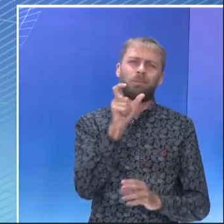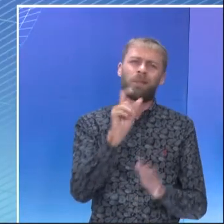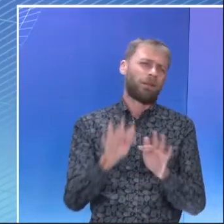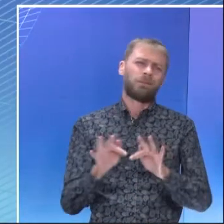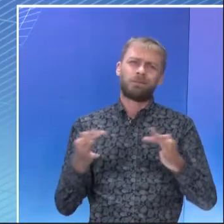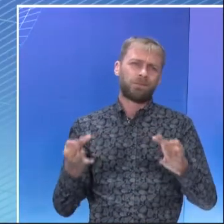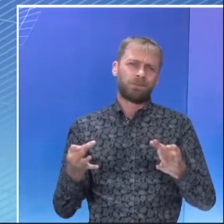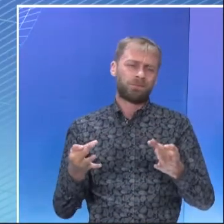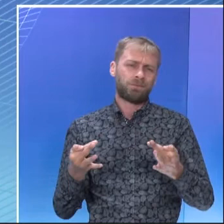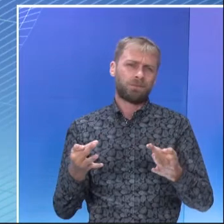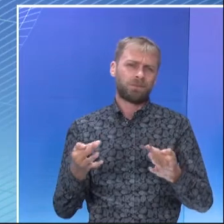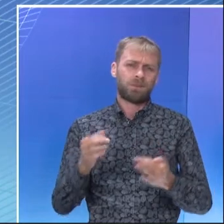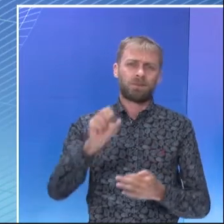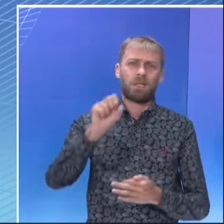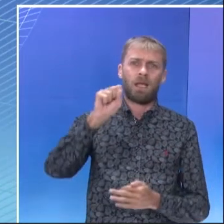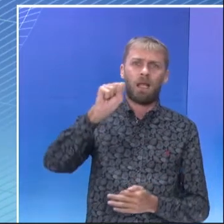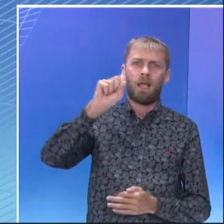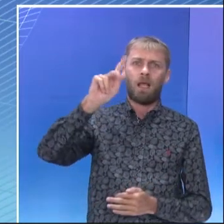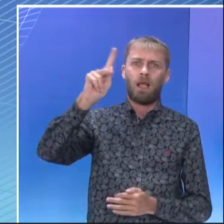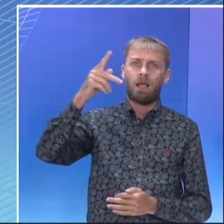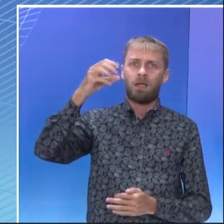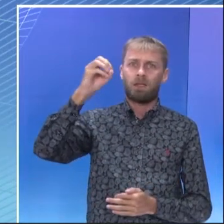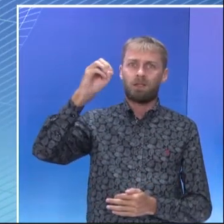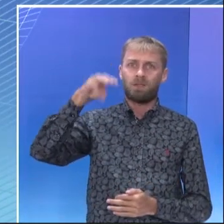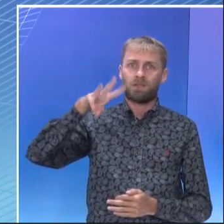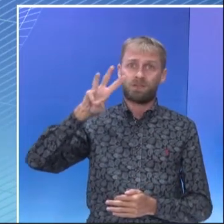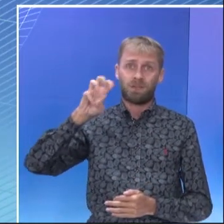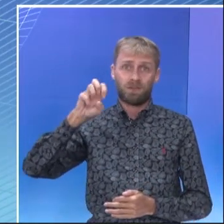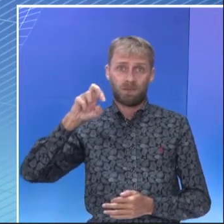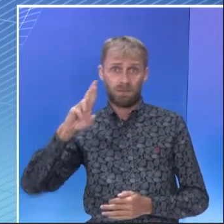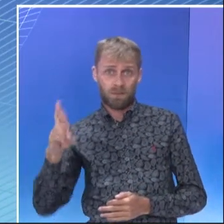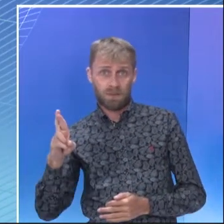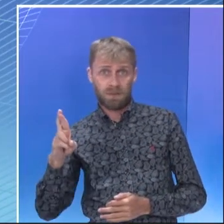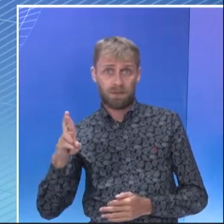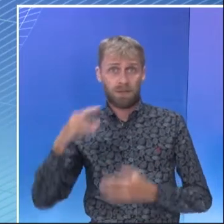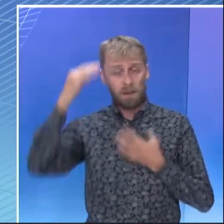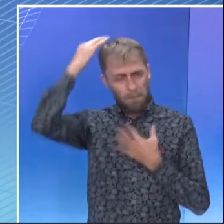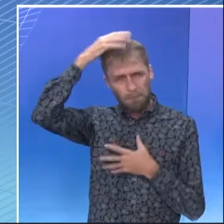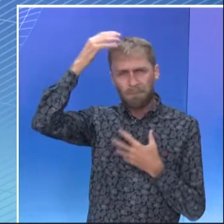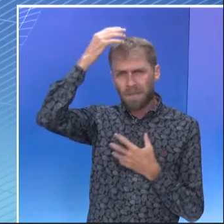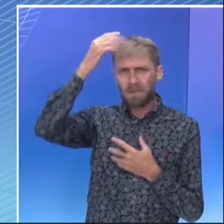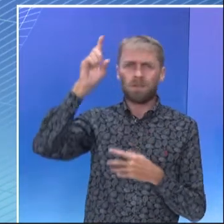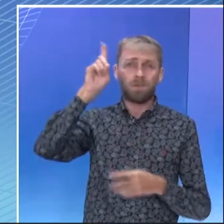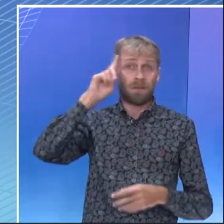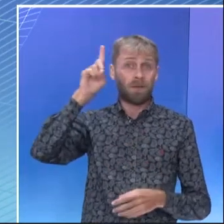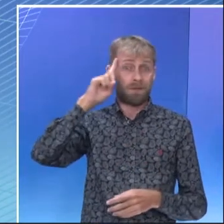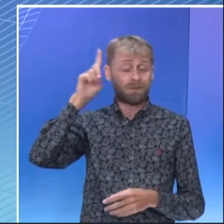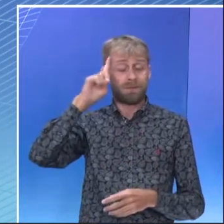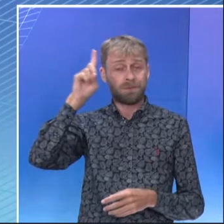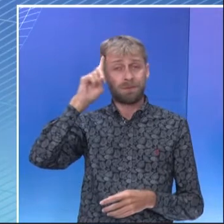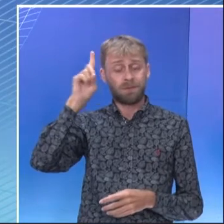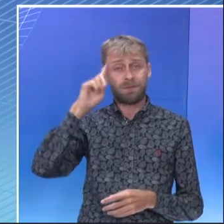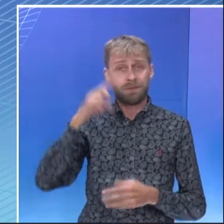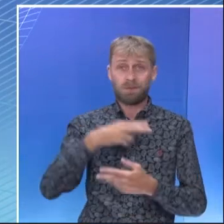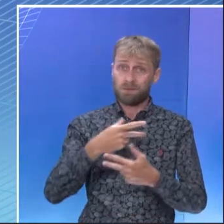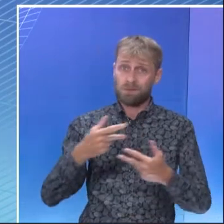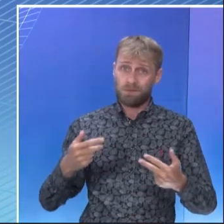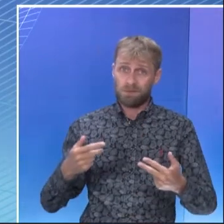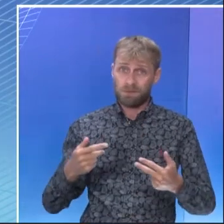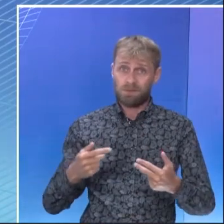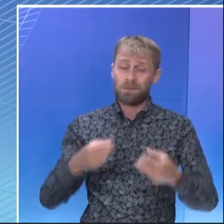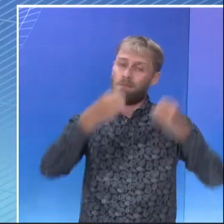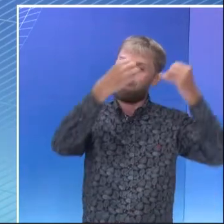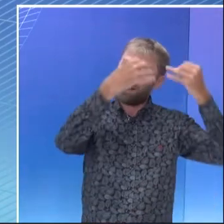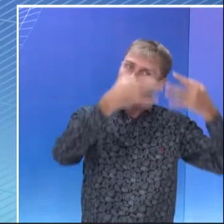simples. Shower é uma palavra que você usa o tempo todo, principalmente nas rotinas diárias, daily routines. Quando a